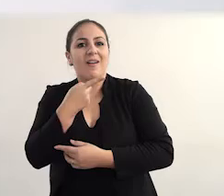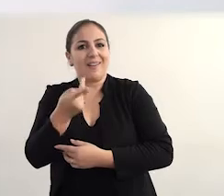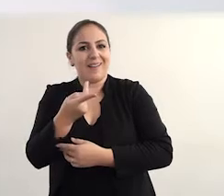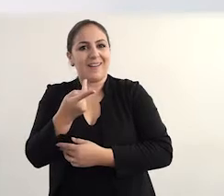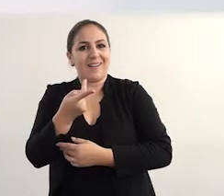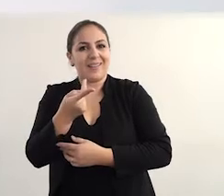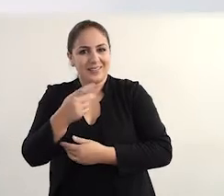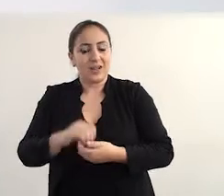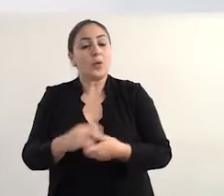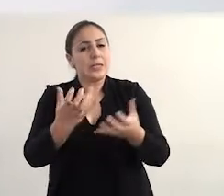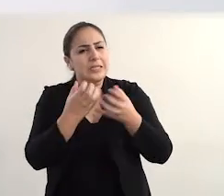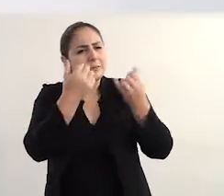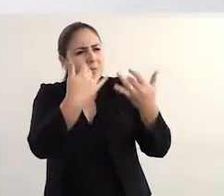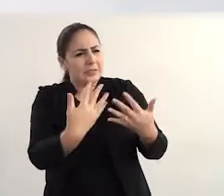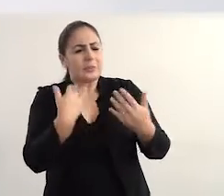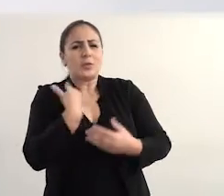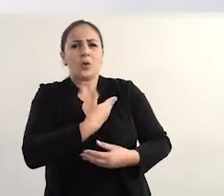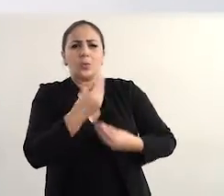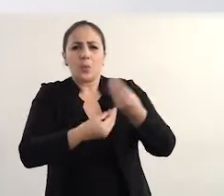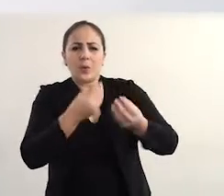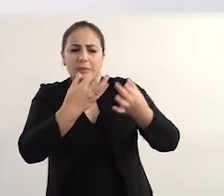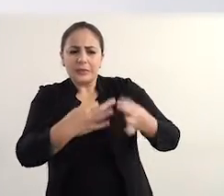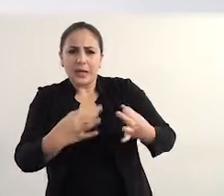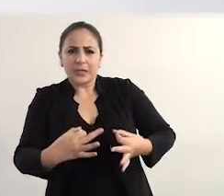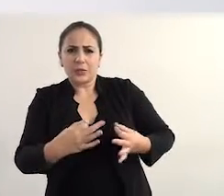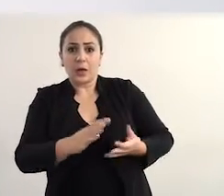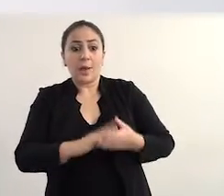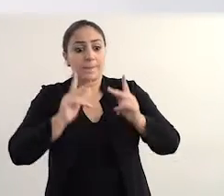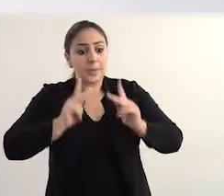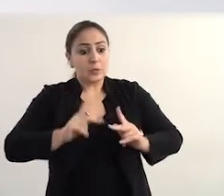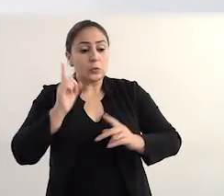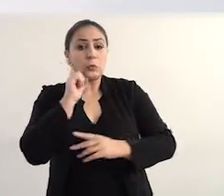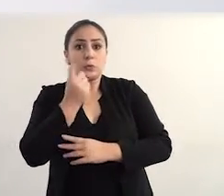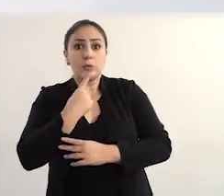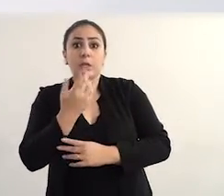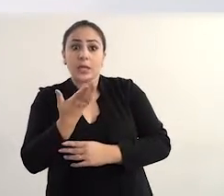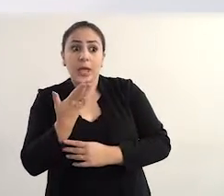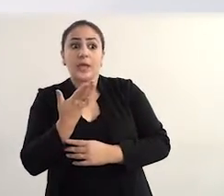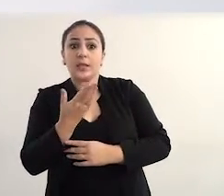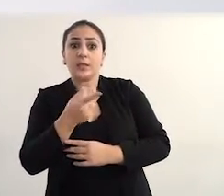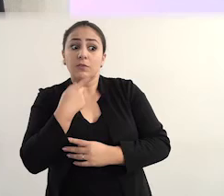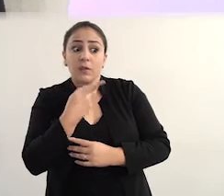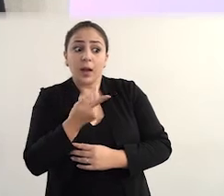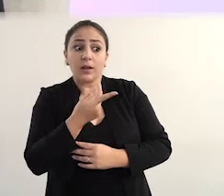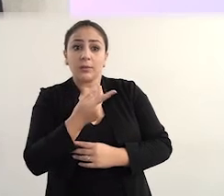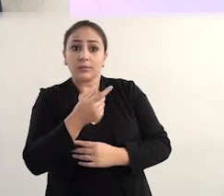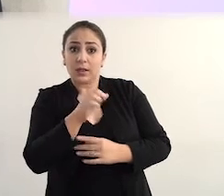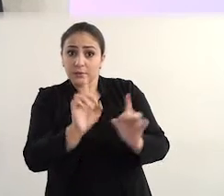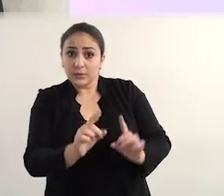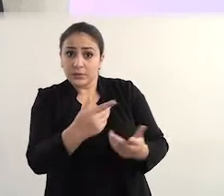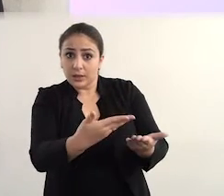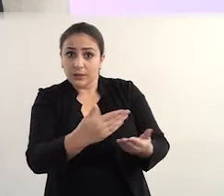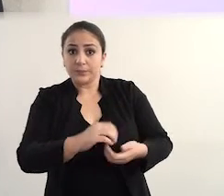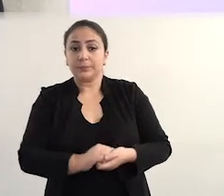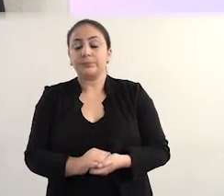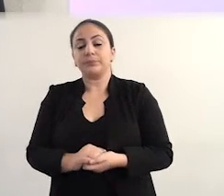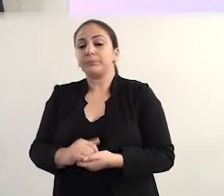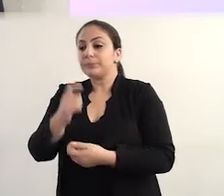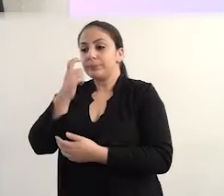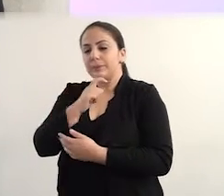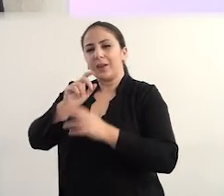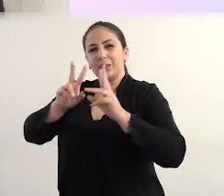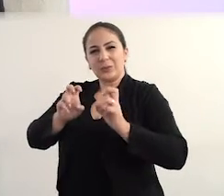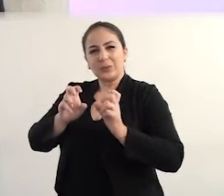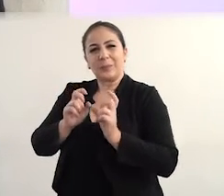o correto, como as pessoas surdas querem ser chamadas. Eu acho que essa questão